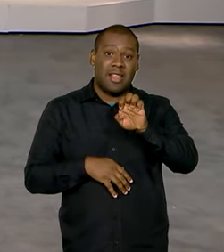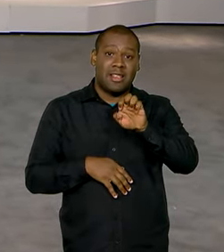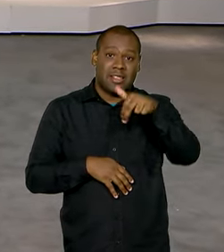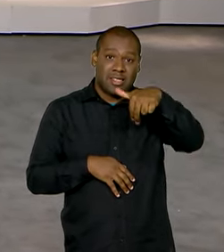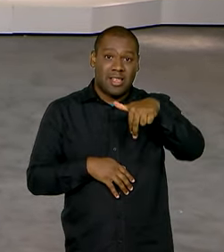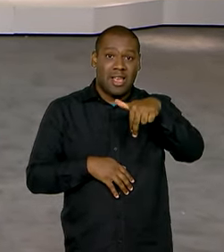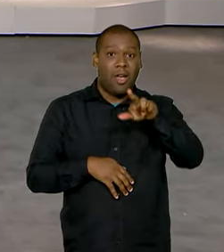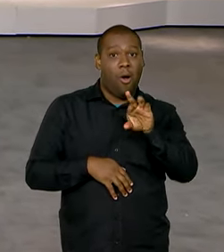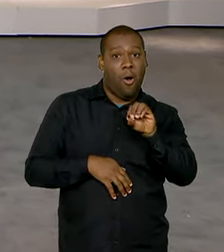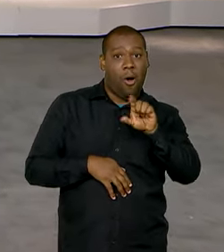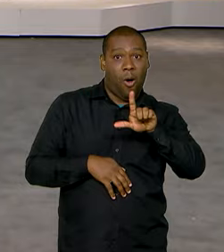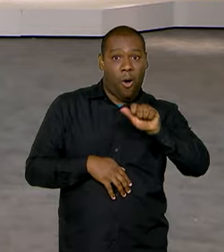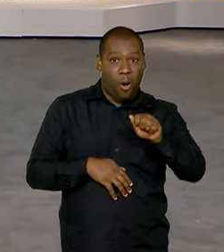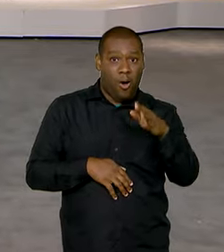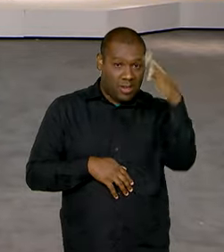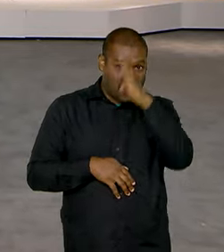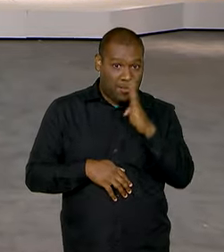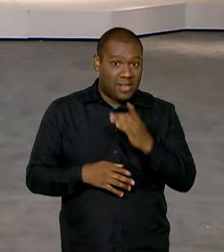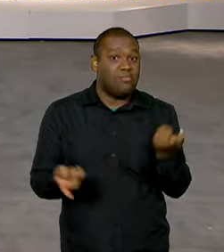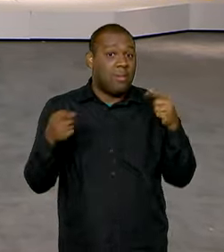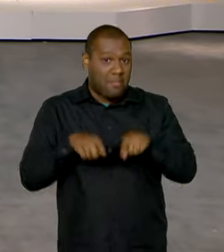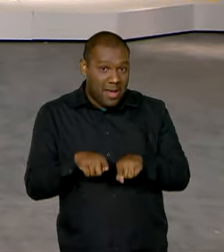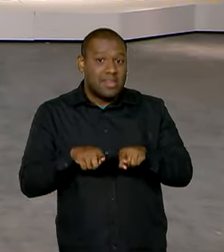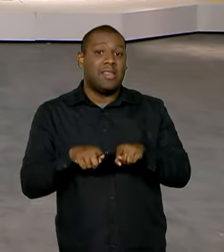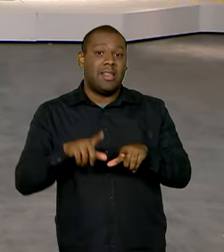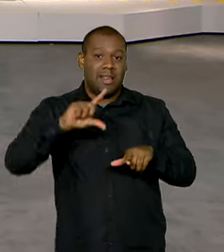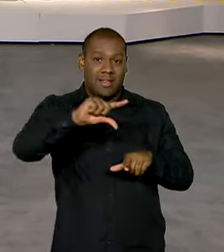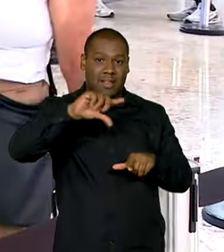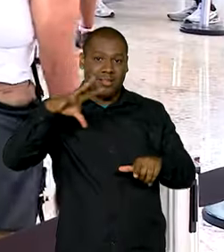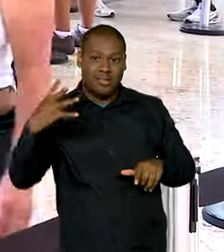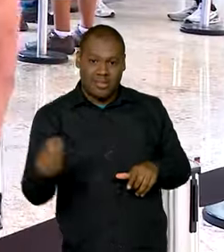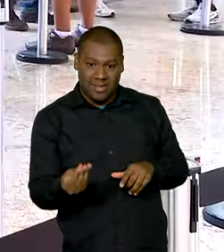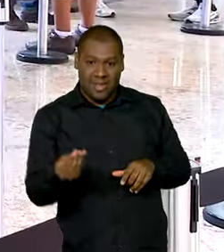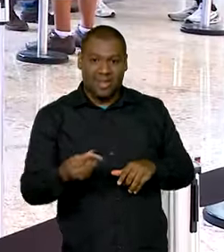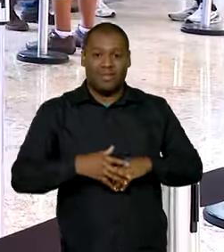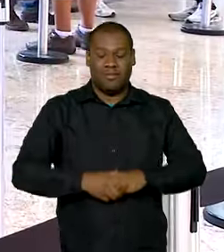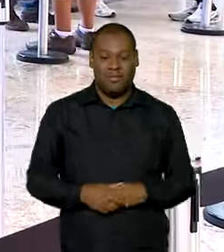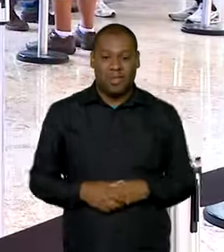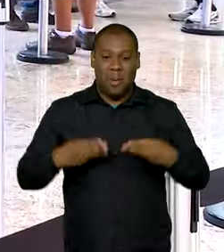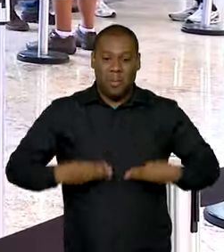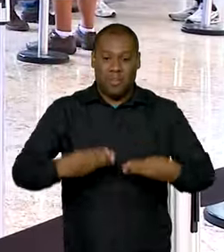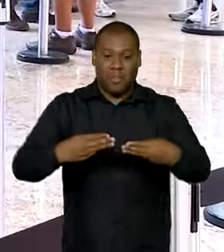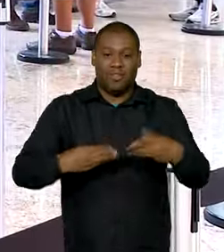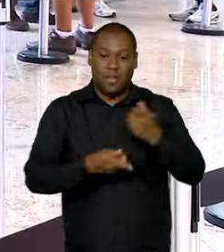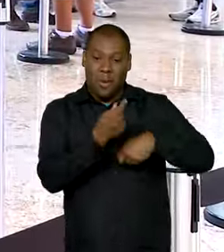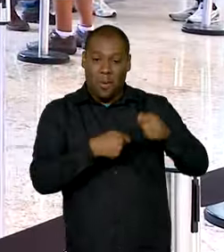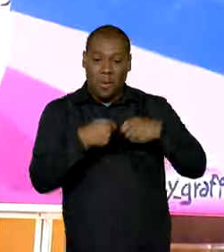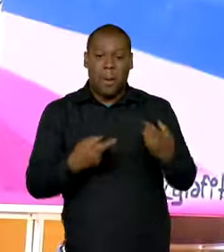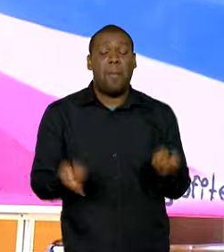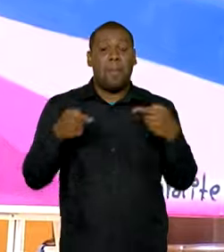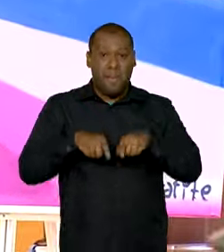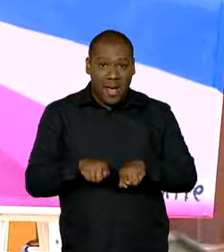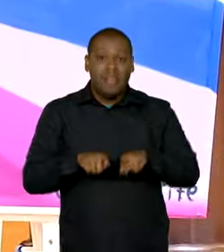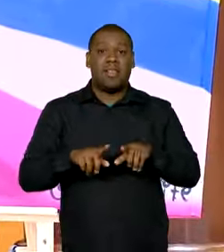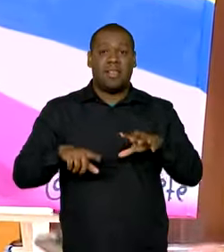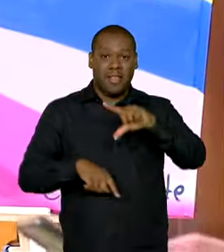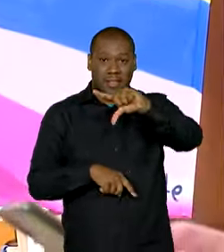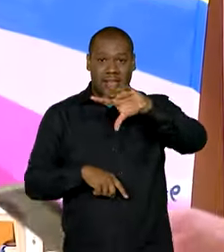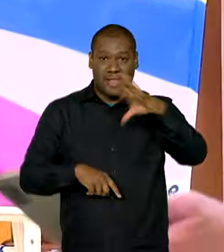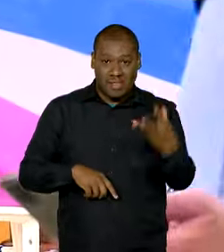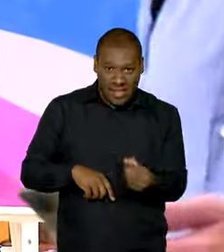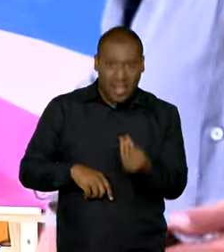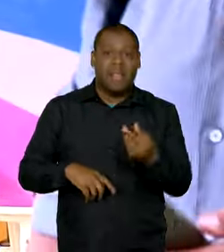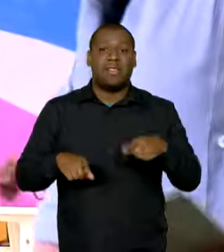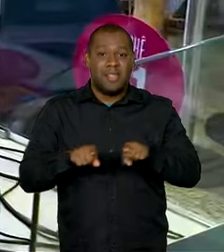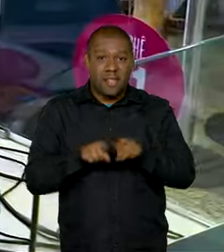Serasa. Começou hoje e vai até o fim do mês. O Ministério da Fazenda se uniu ao Serasa e aos Correios